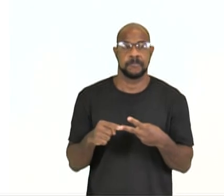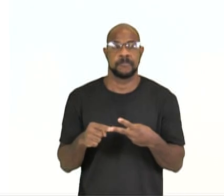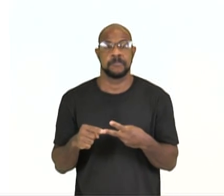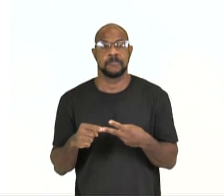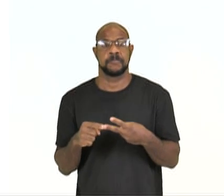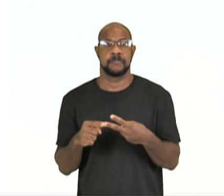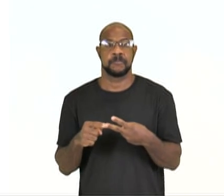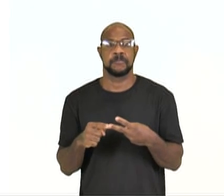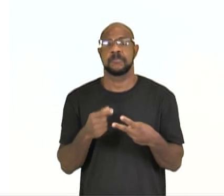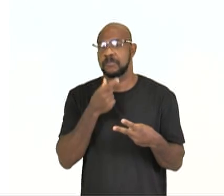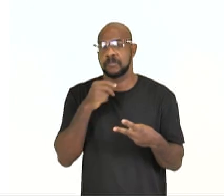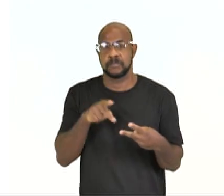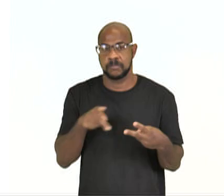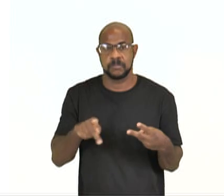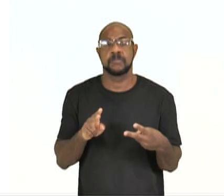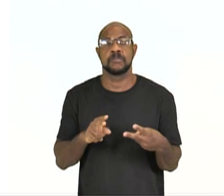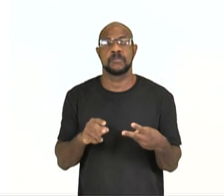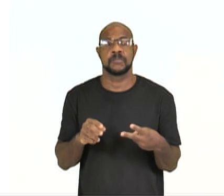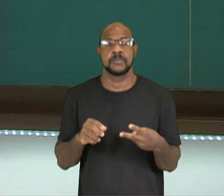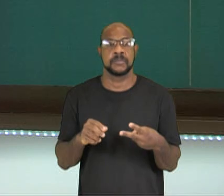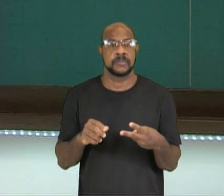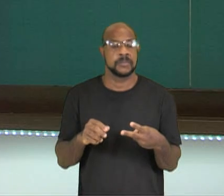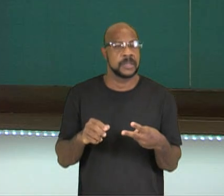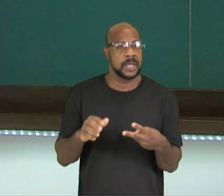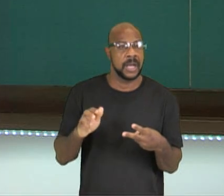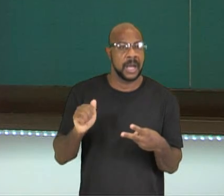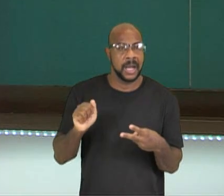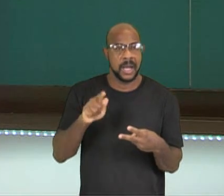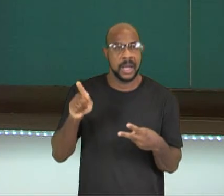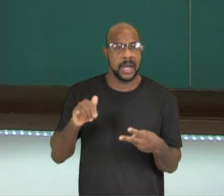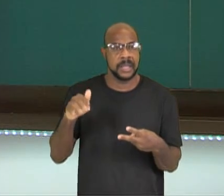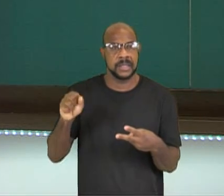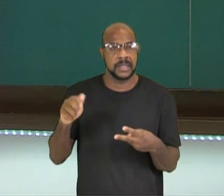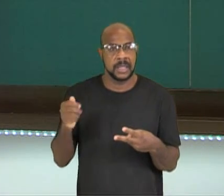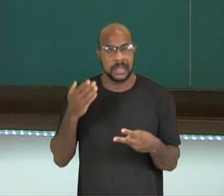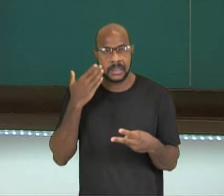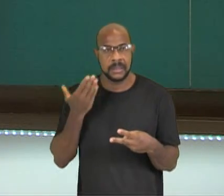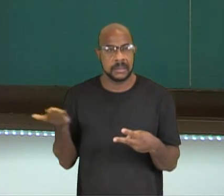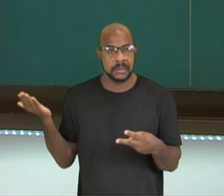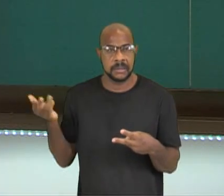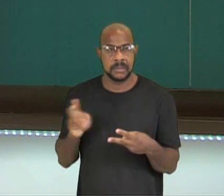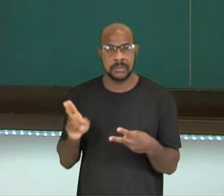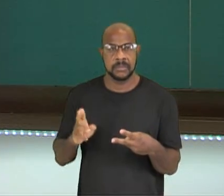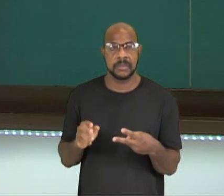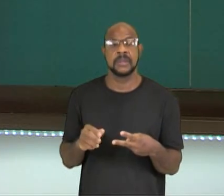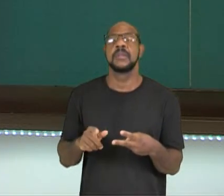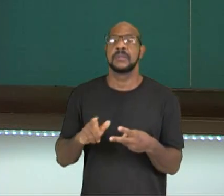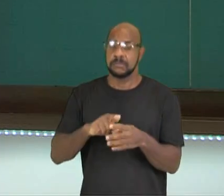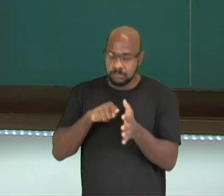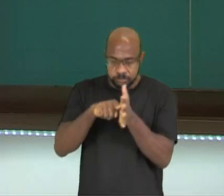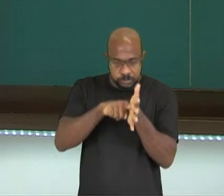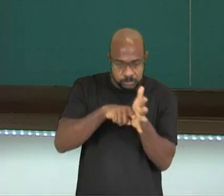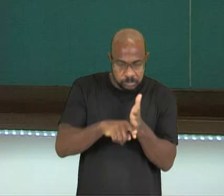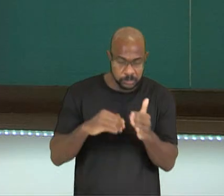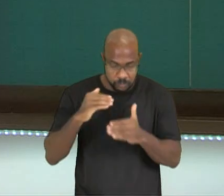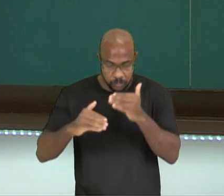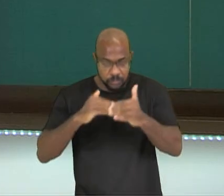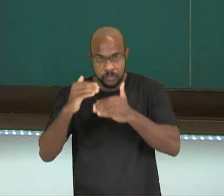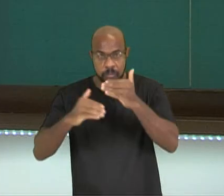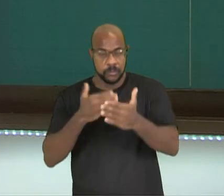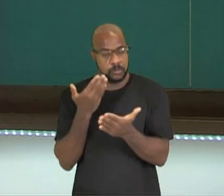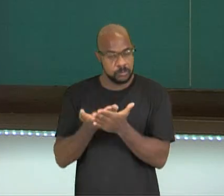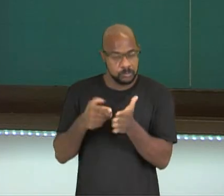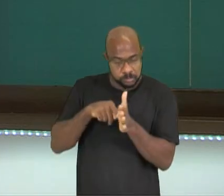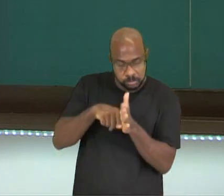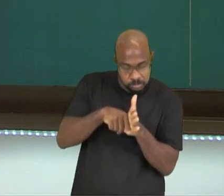feita pelo professor Aziz Absaber. Então, geógrafo também desenvolveu o estudo